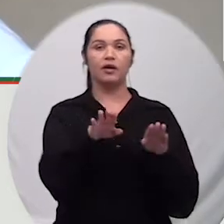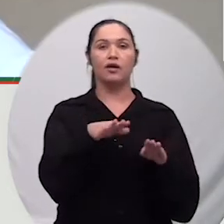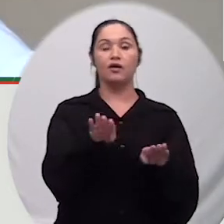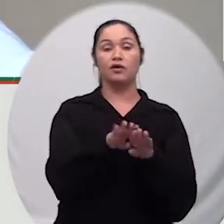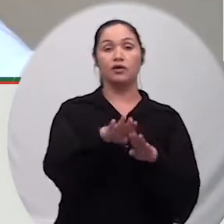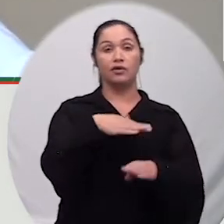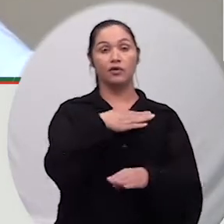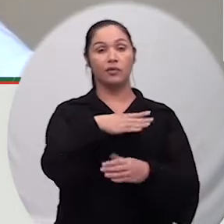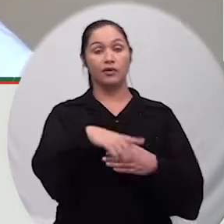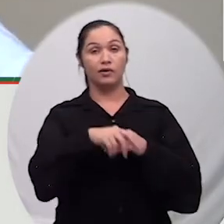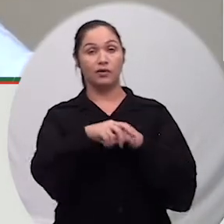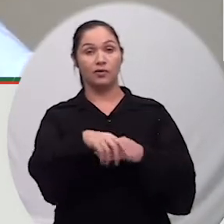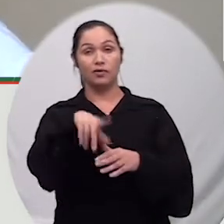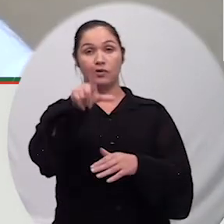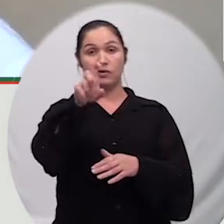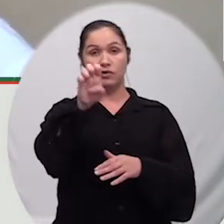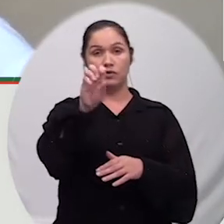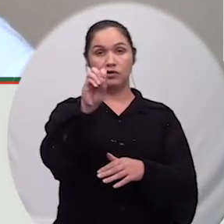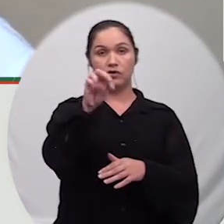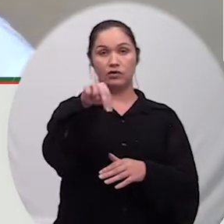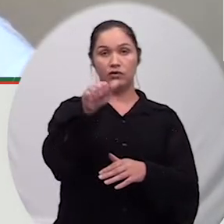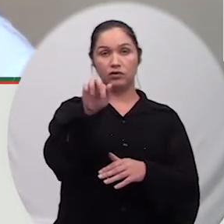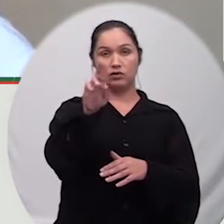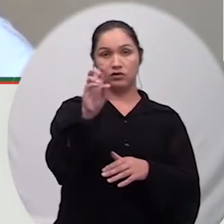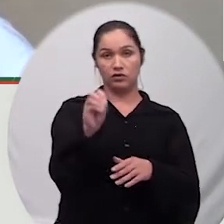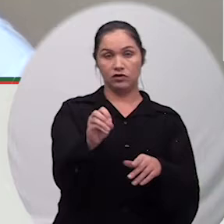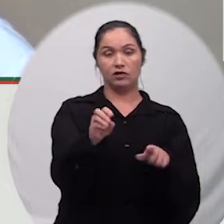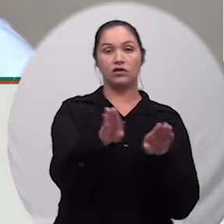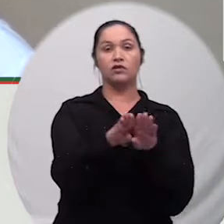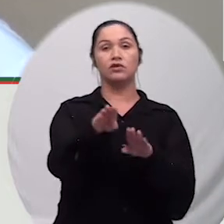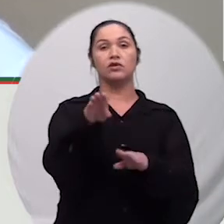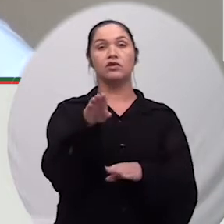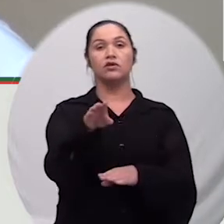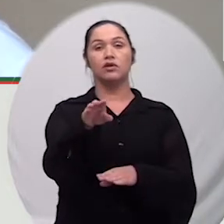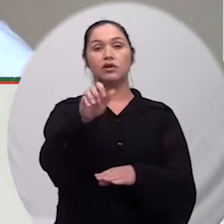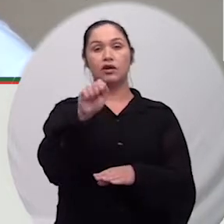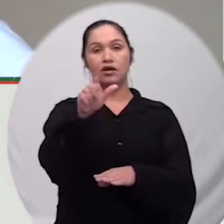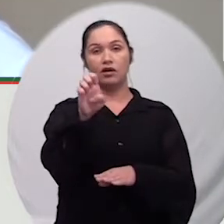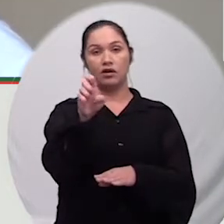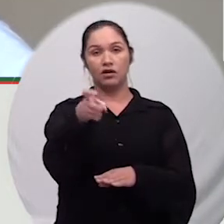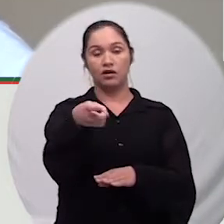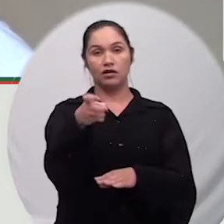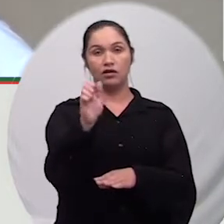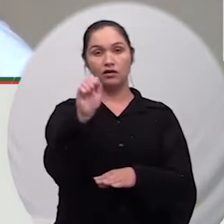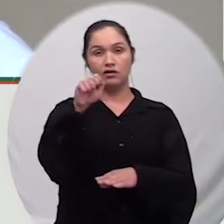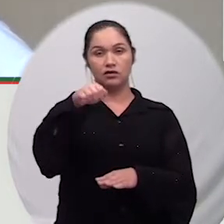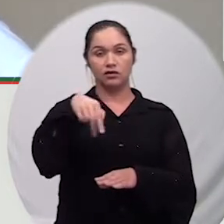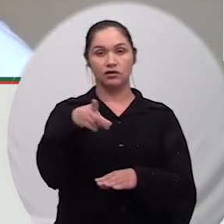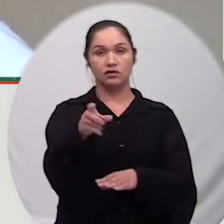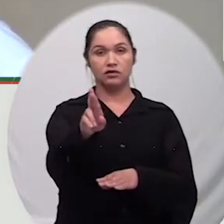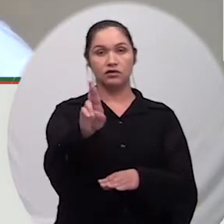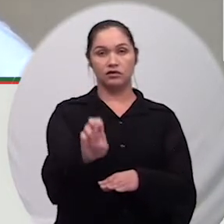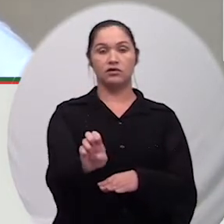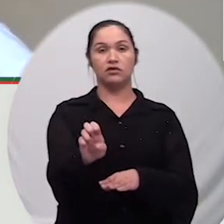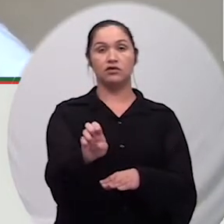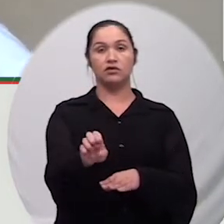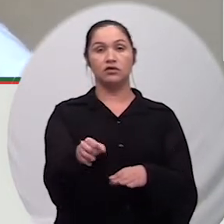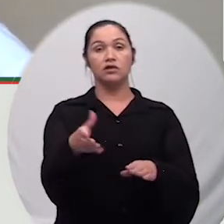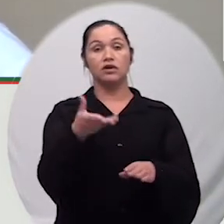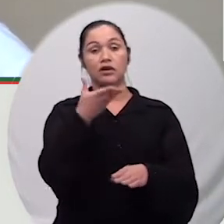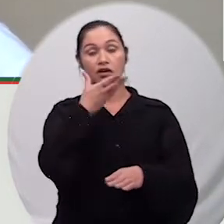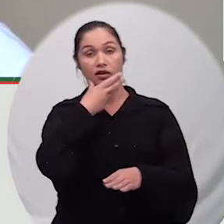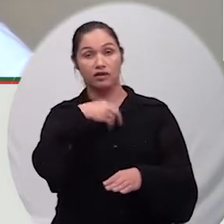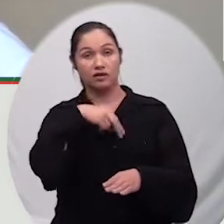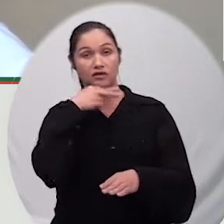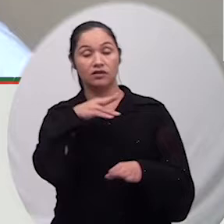o Alexandro, que é neto da dona Eudócia, né, e foi criado por ela. Também cumprimentar a